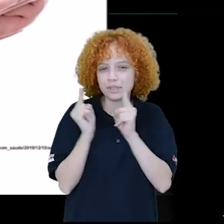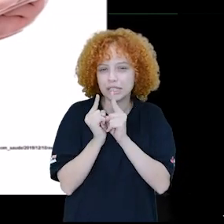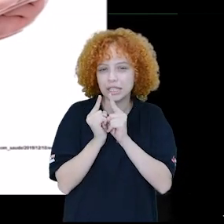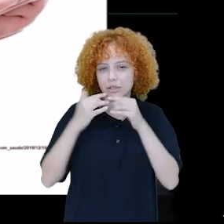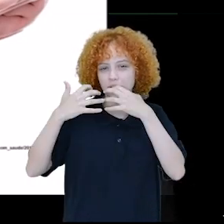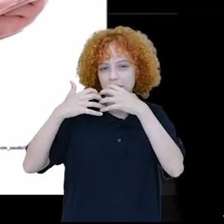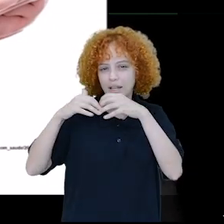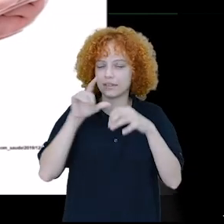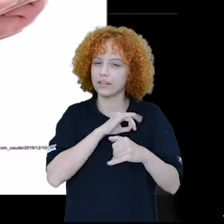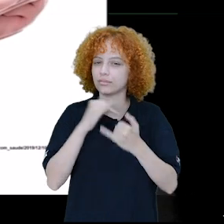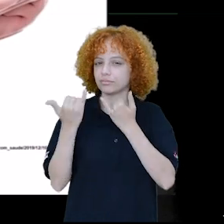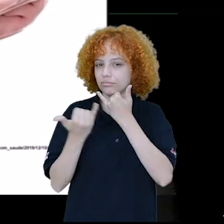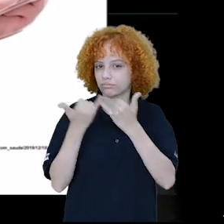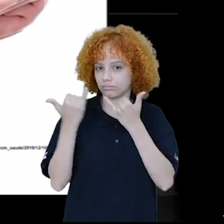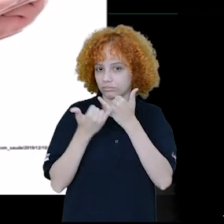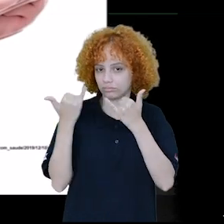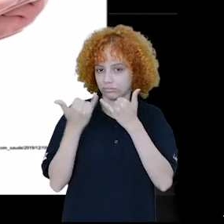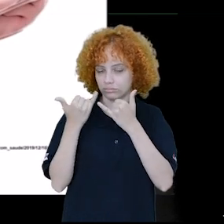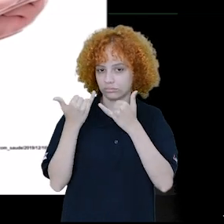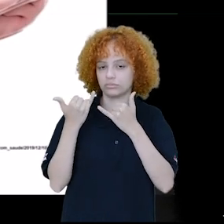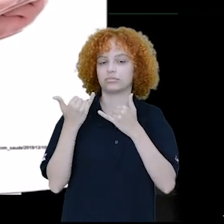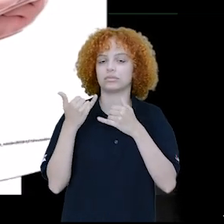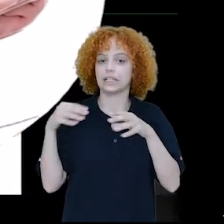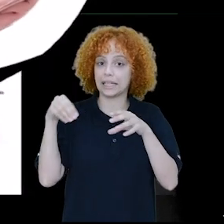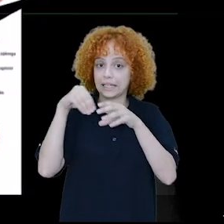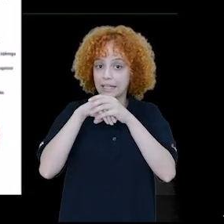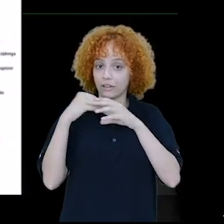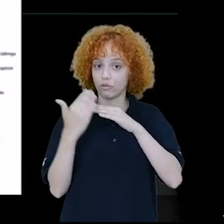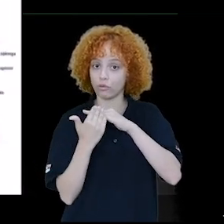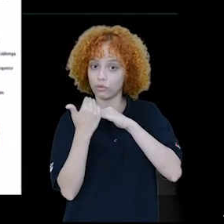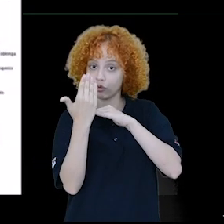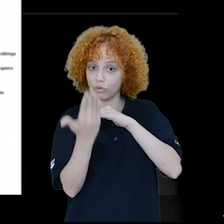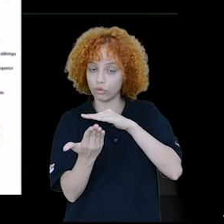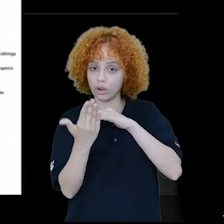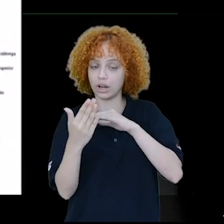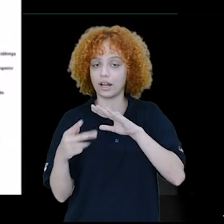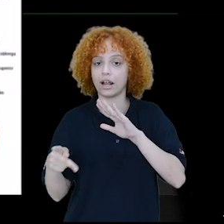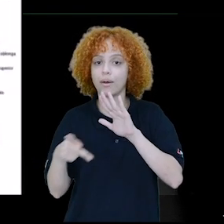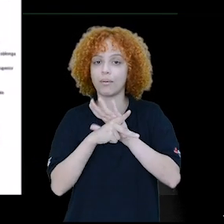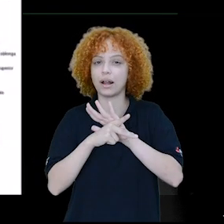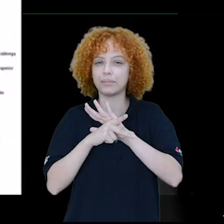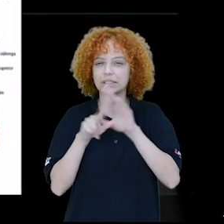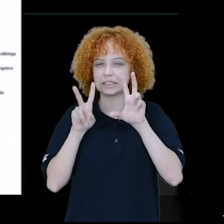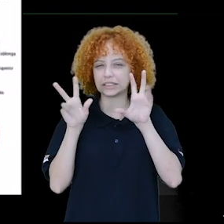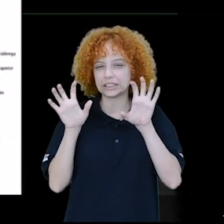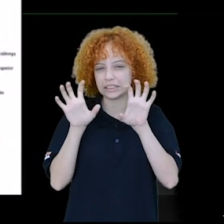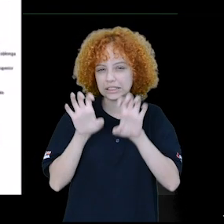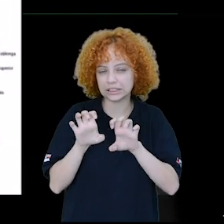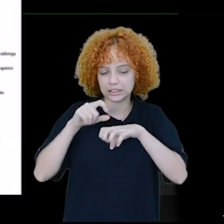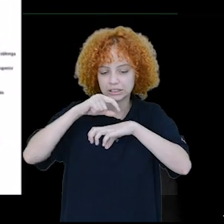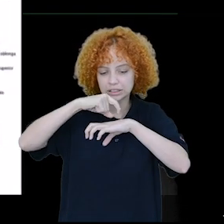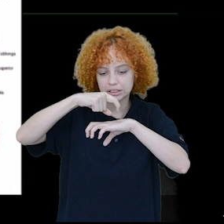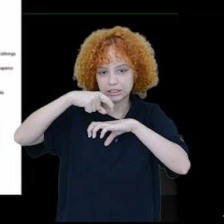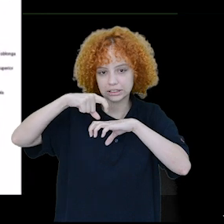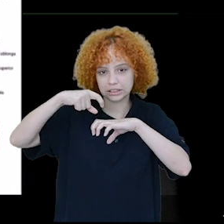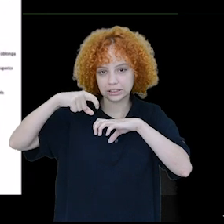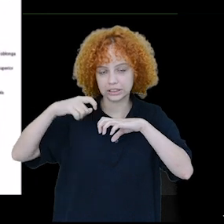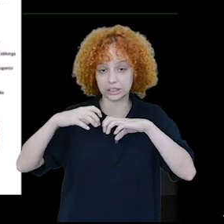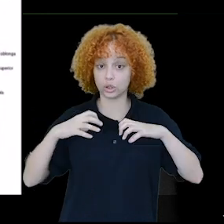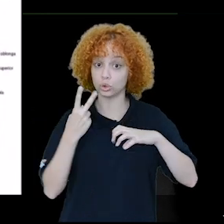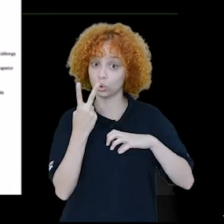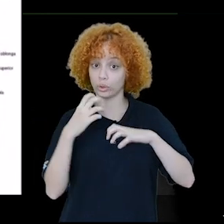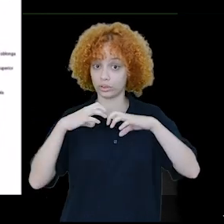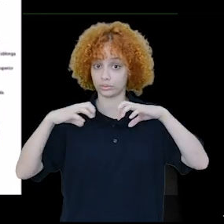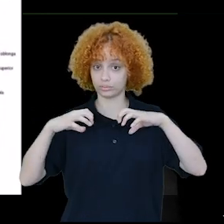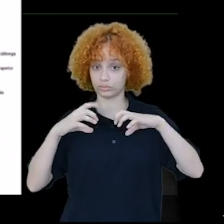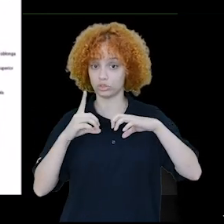tem alguma semelhança com o cérebro. Sua parte externa é extremamente enrugada, tem dois